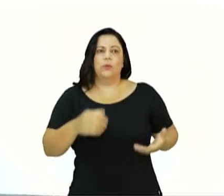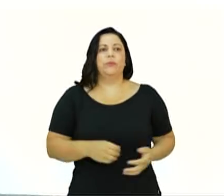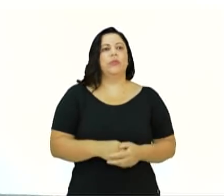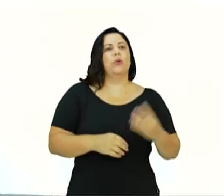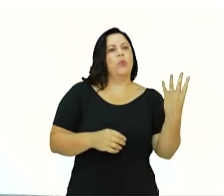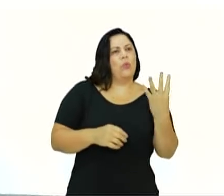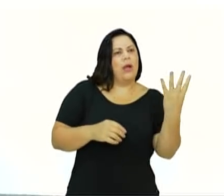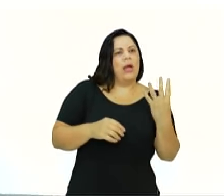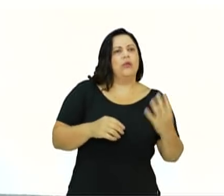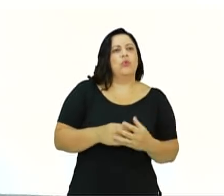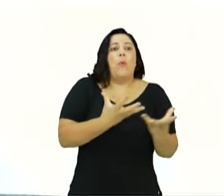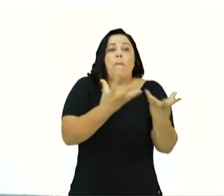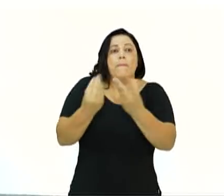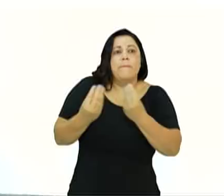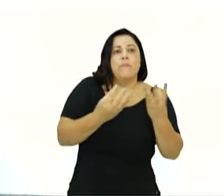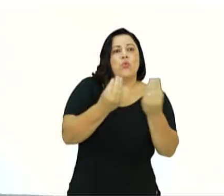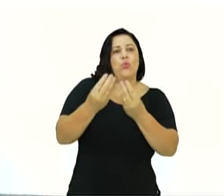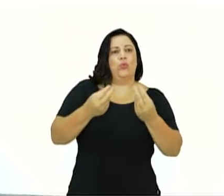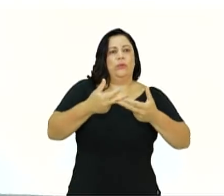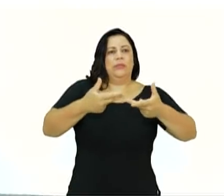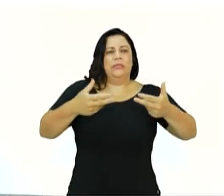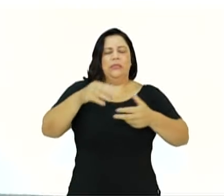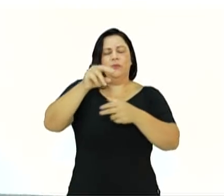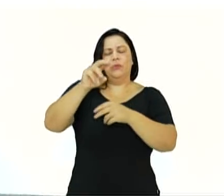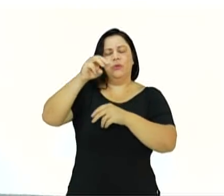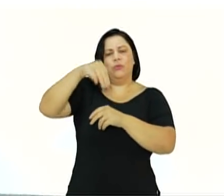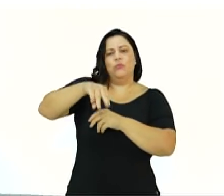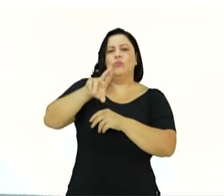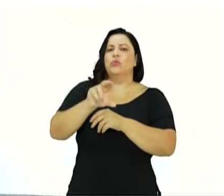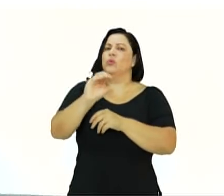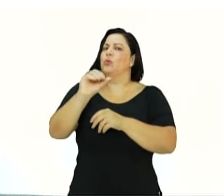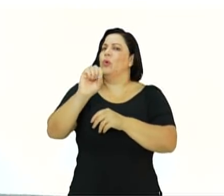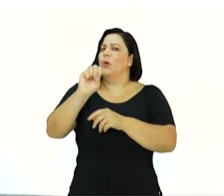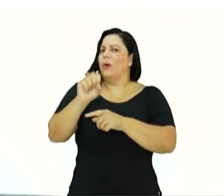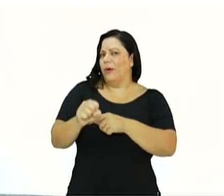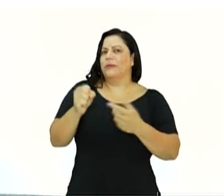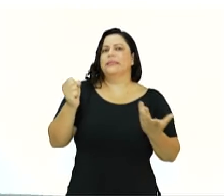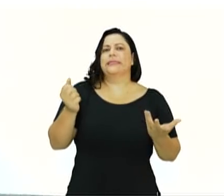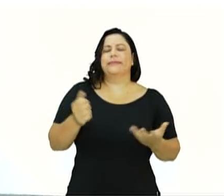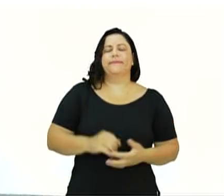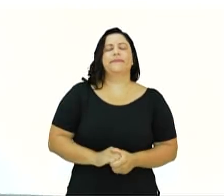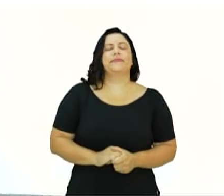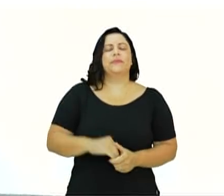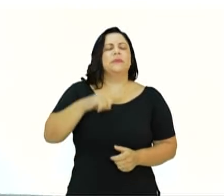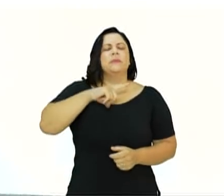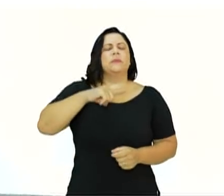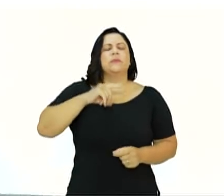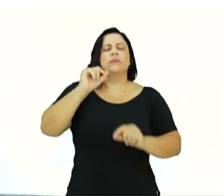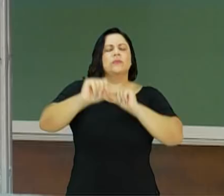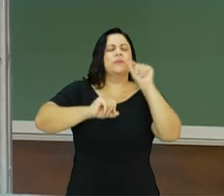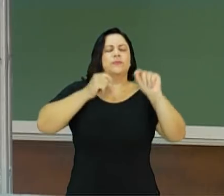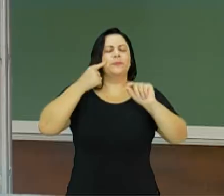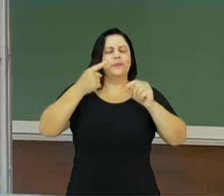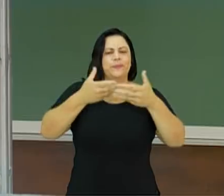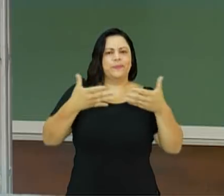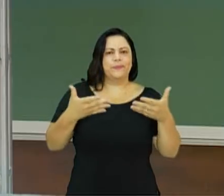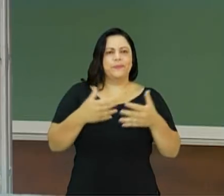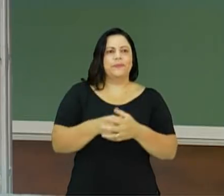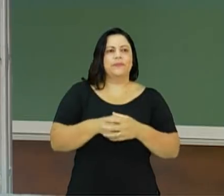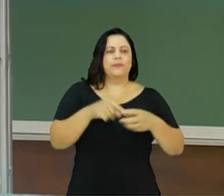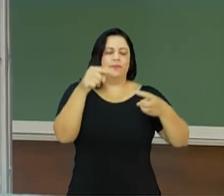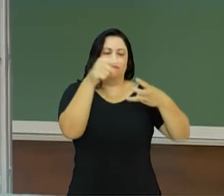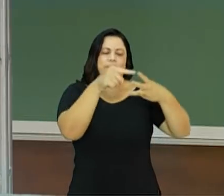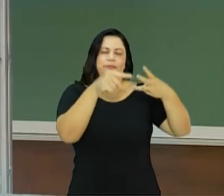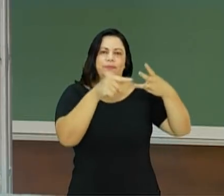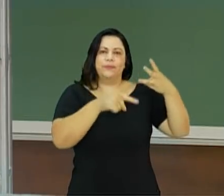sanguíneos permite fácil regeneração desse tecido. Assinale a alternativa correta. Então, se você achou que é a 3 e